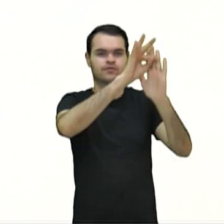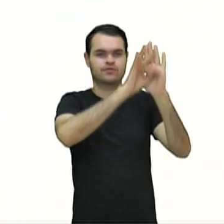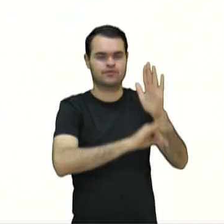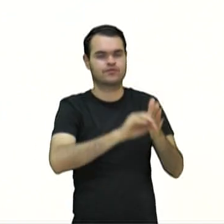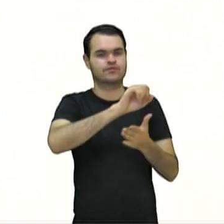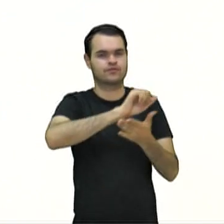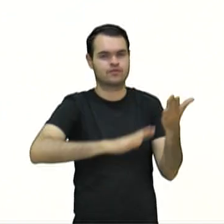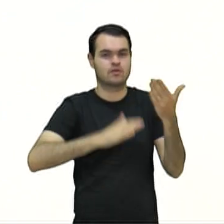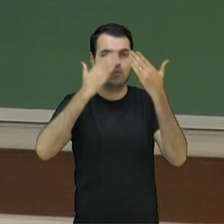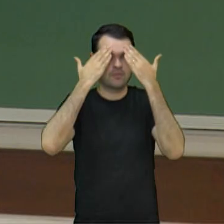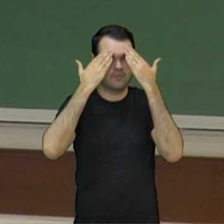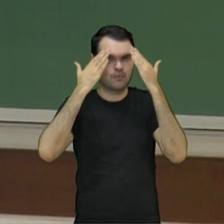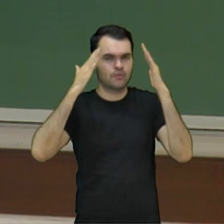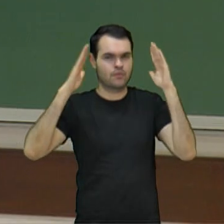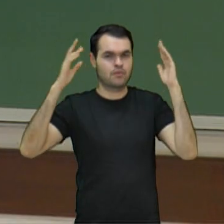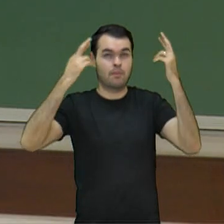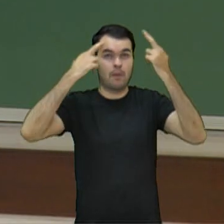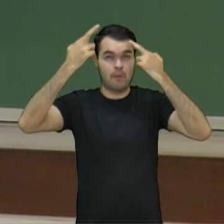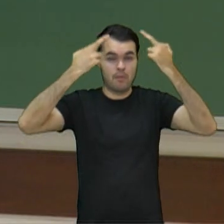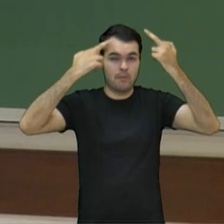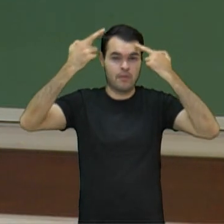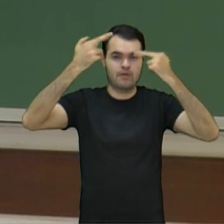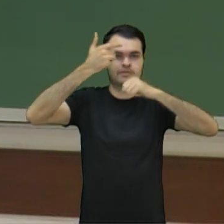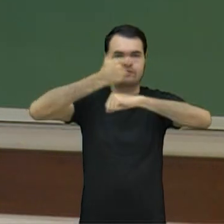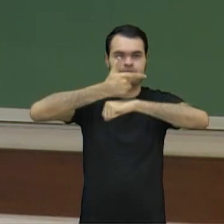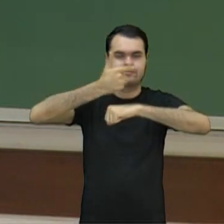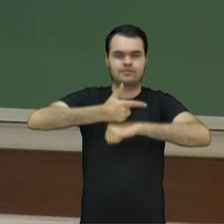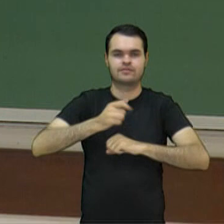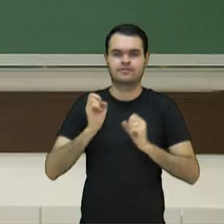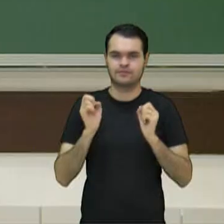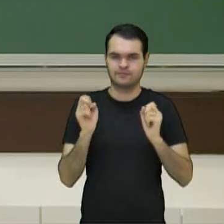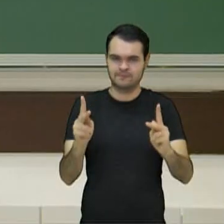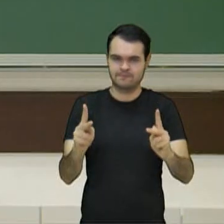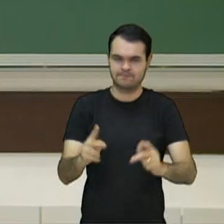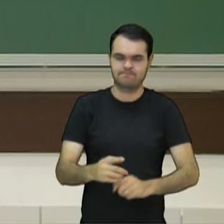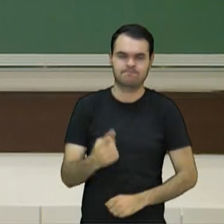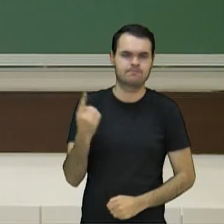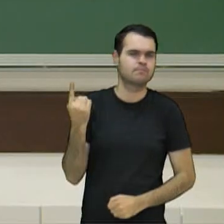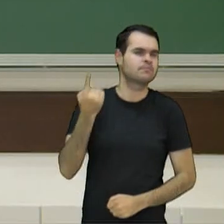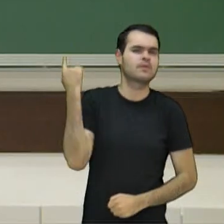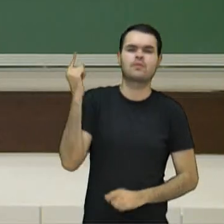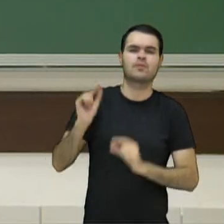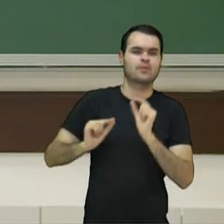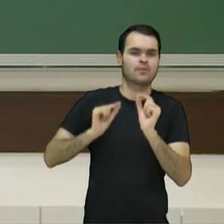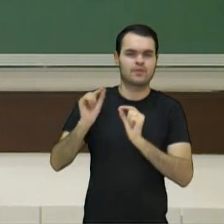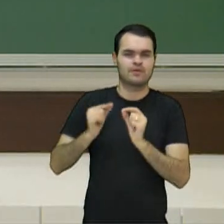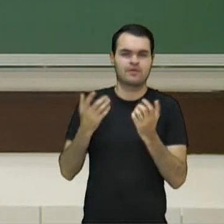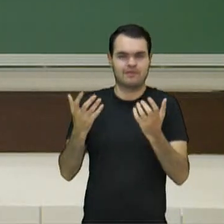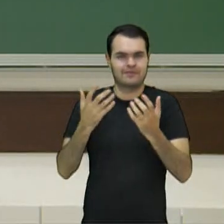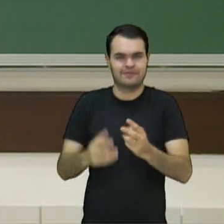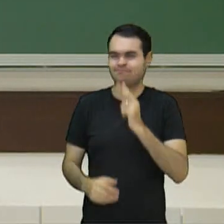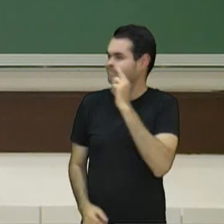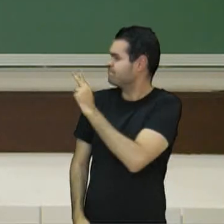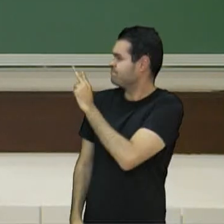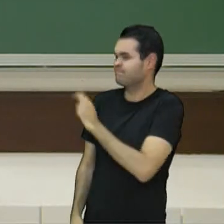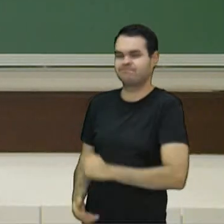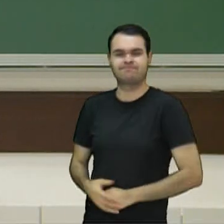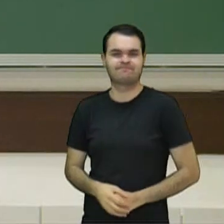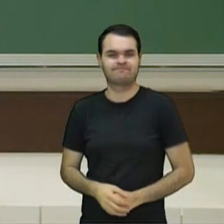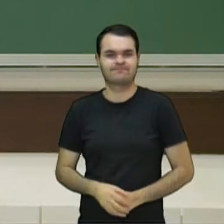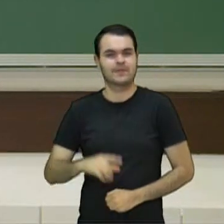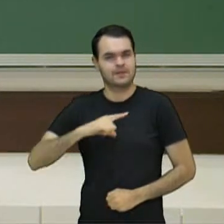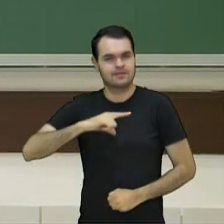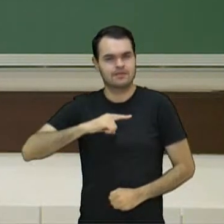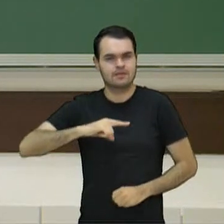atividades, ampliando o nosso repertório léxico, ok? Primeiro de tudo, pessoal, eu quero que vocês observem, nós temos